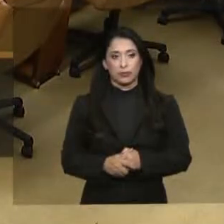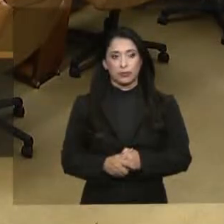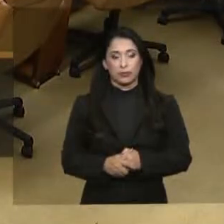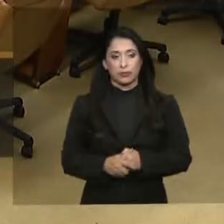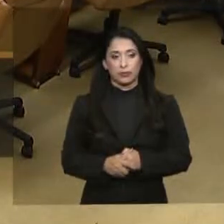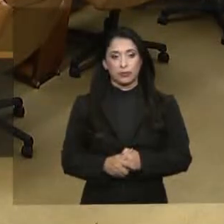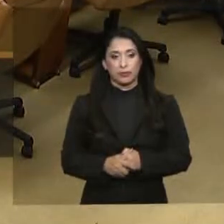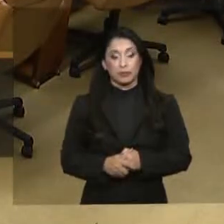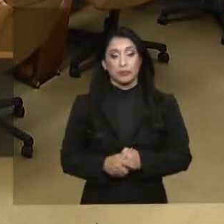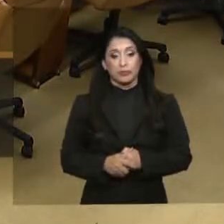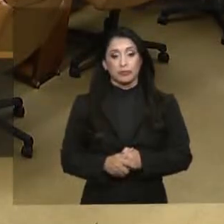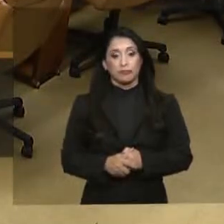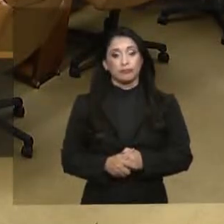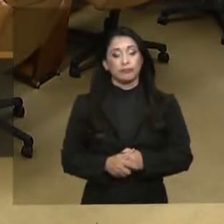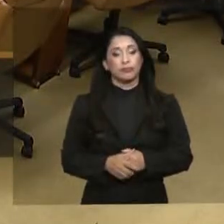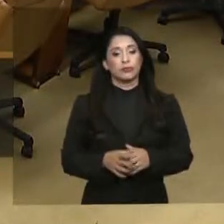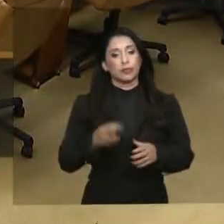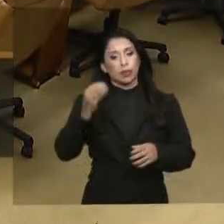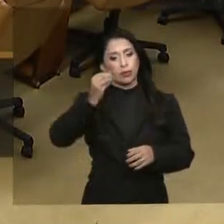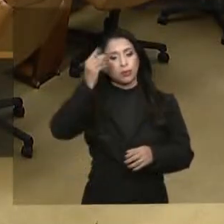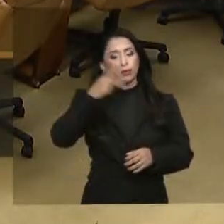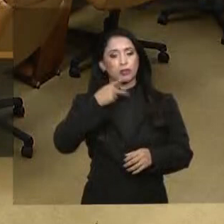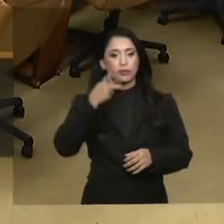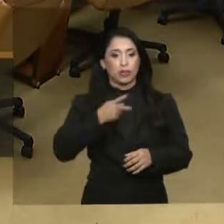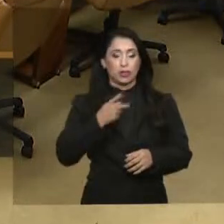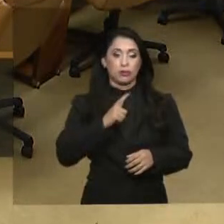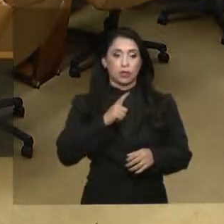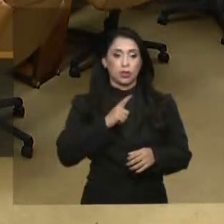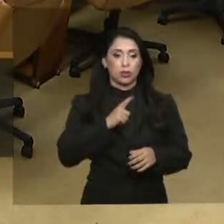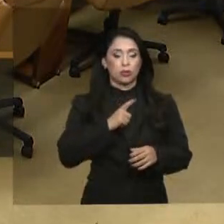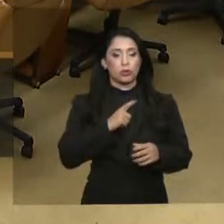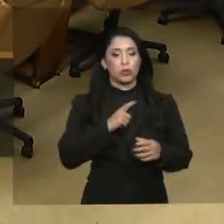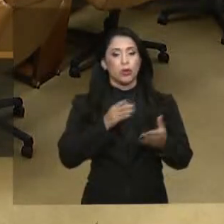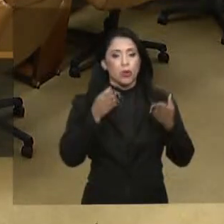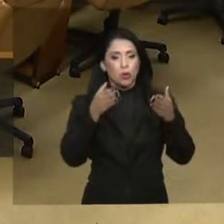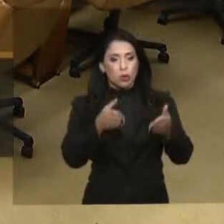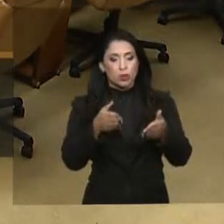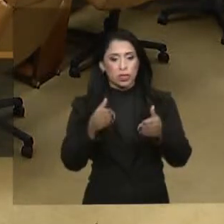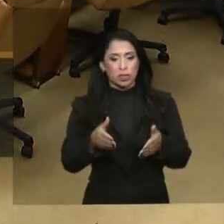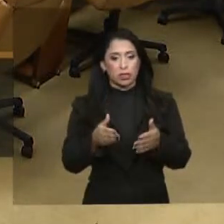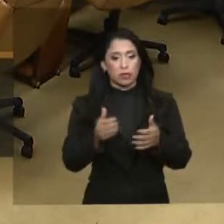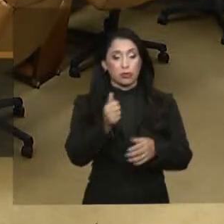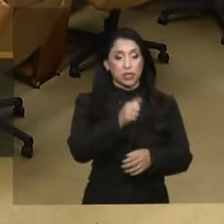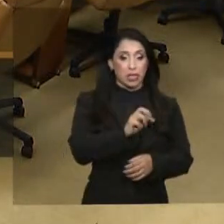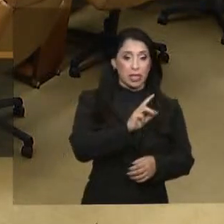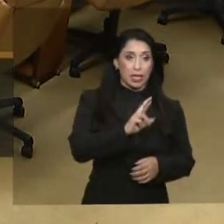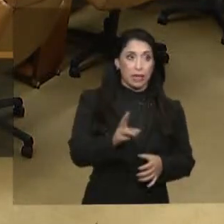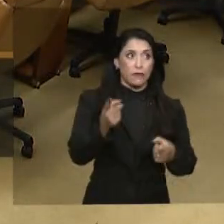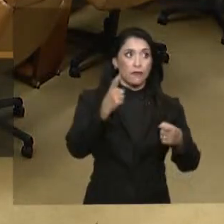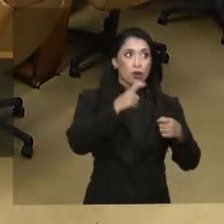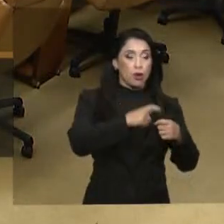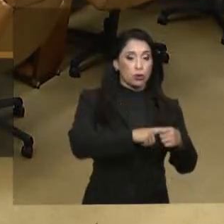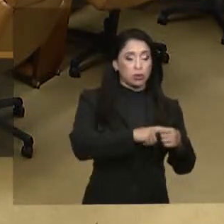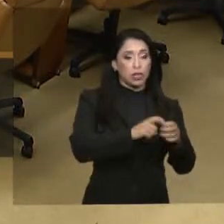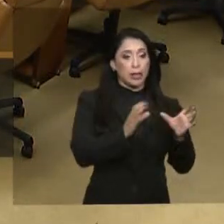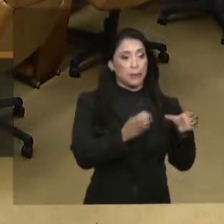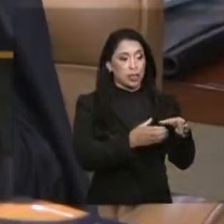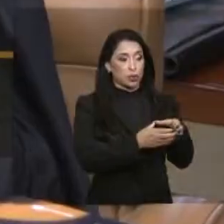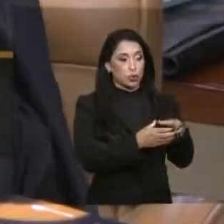nos concentramos muito em dois temas, né? O problema do cabimento da rescisória, se deve voltar ou não deve voltar para a